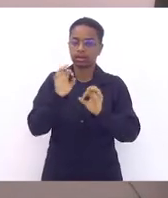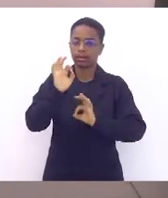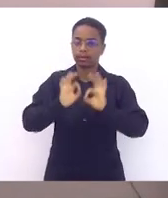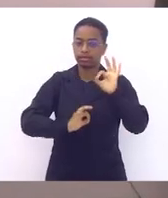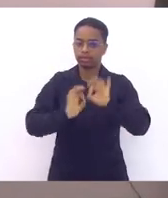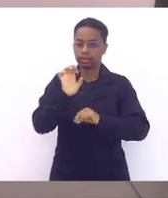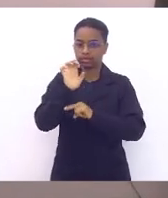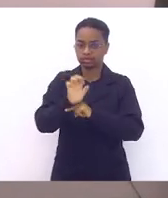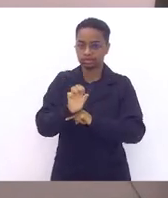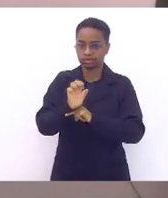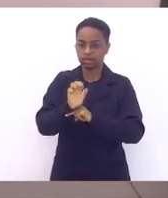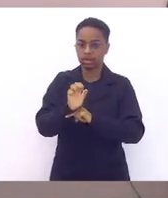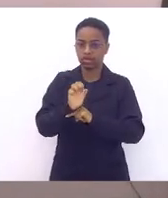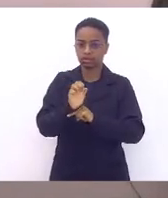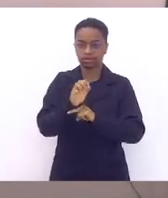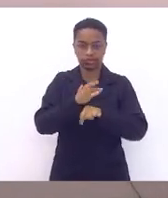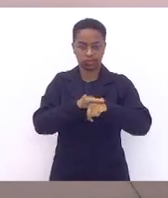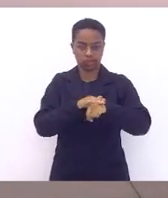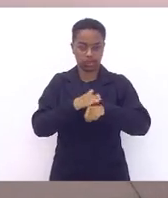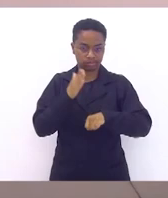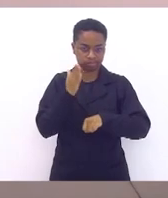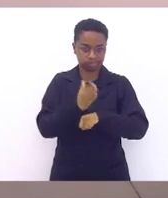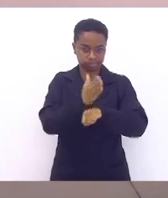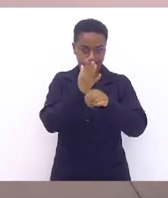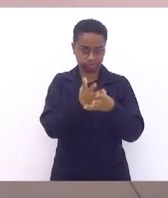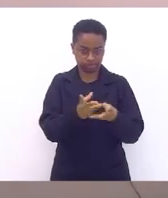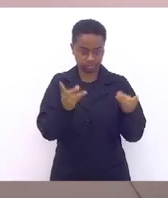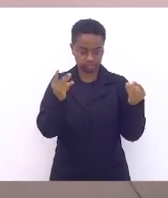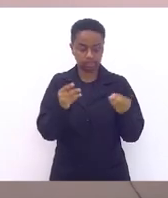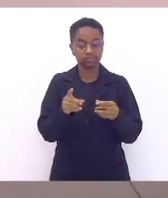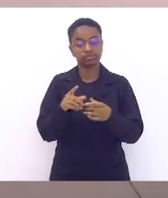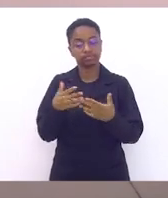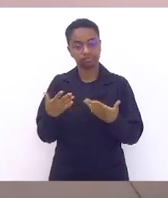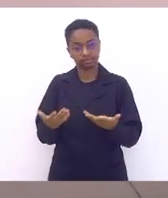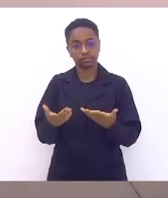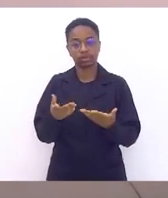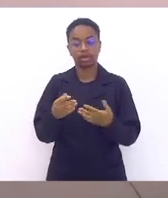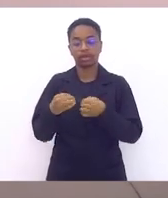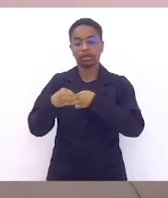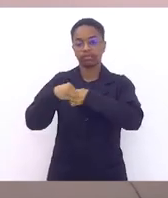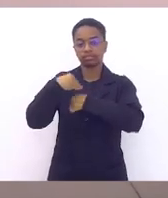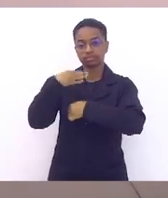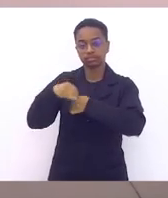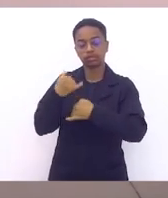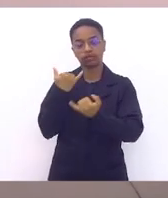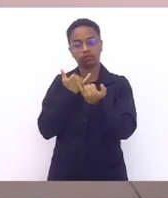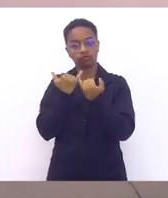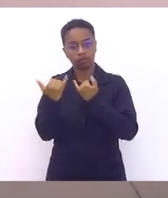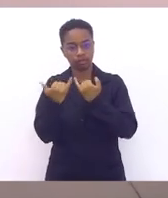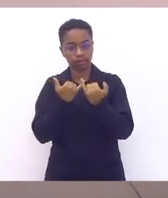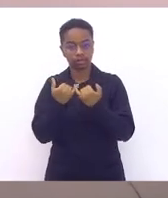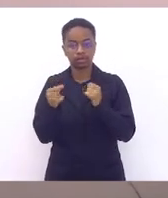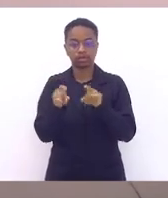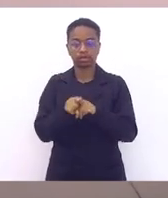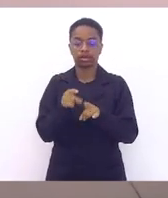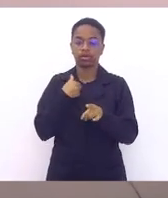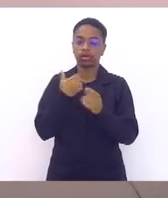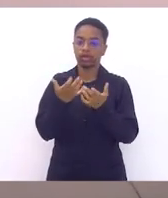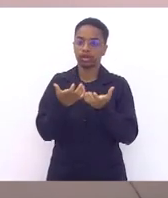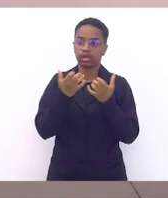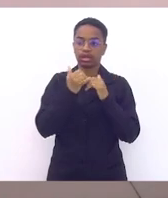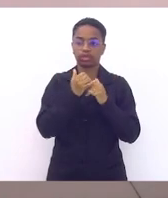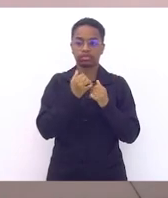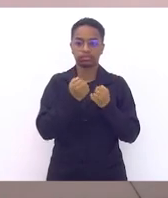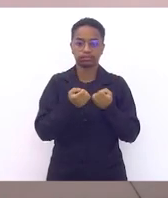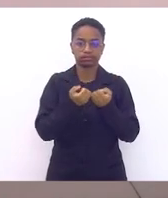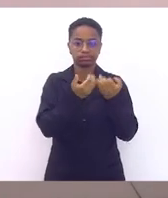à Tuberculose, chega ao nosso mandato, né, notícias, e eu quero dar oportunidade à